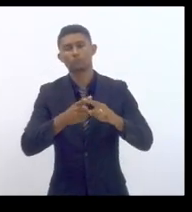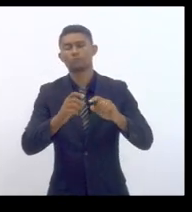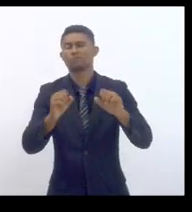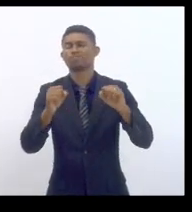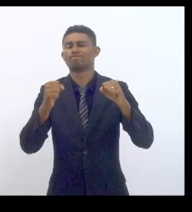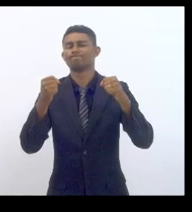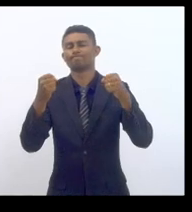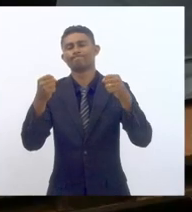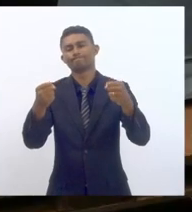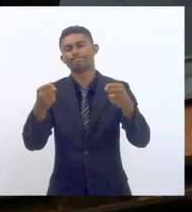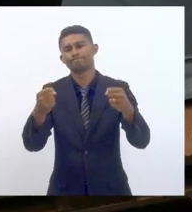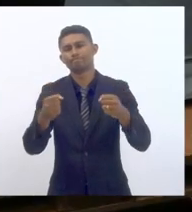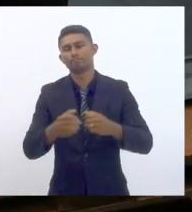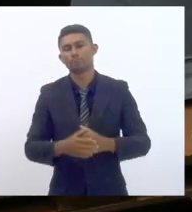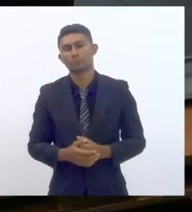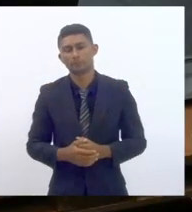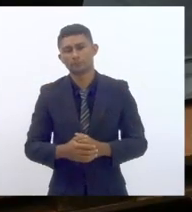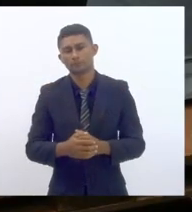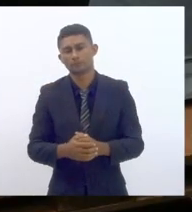fez,